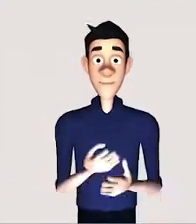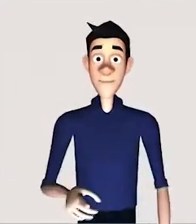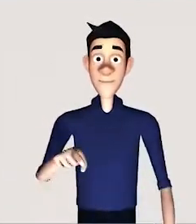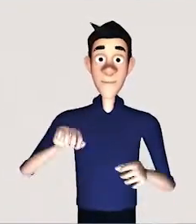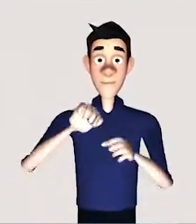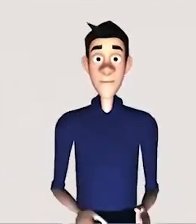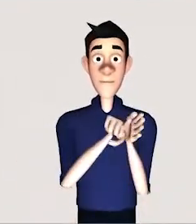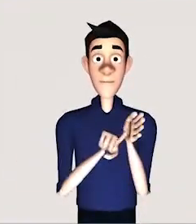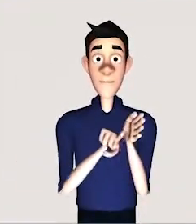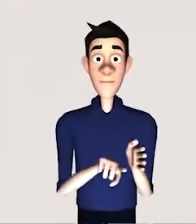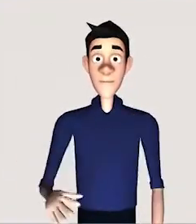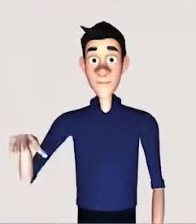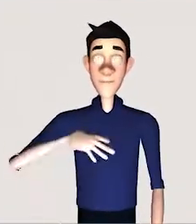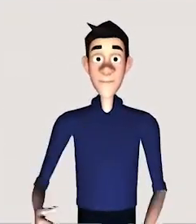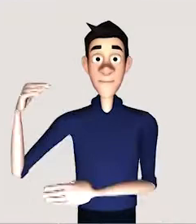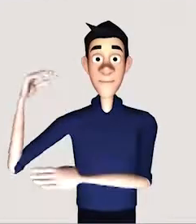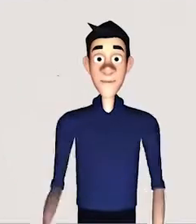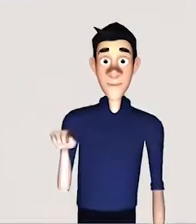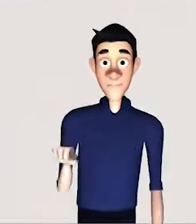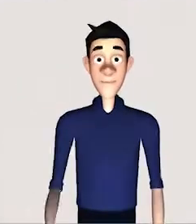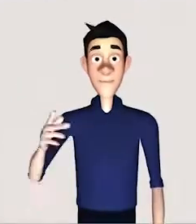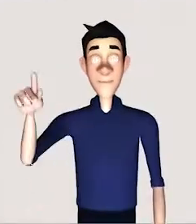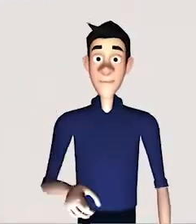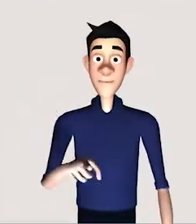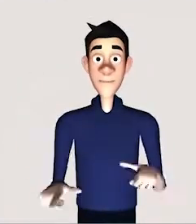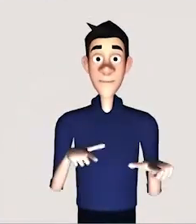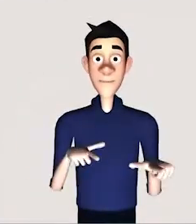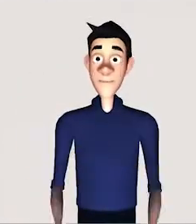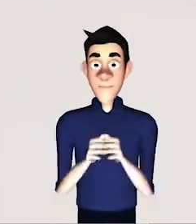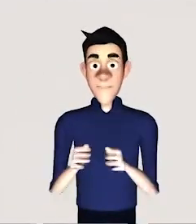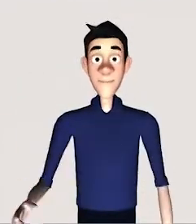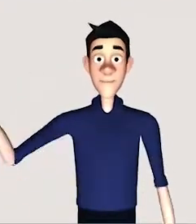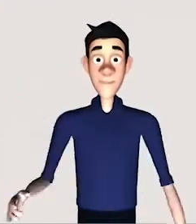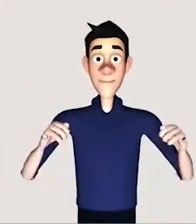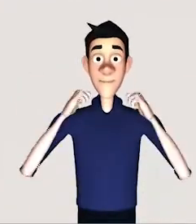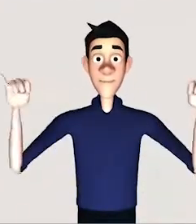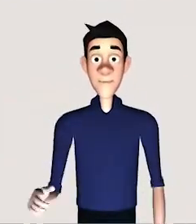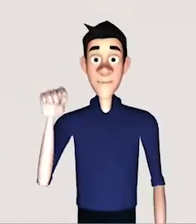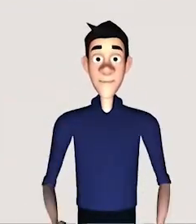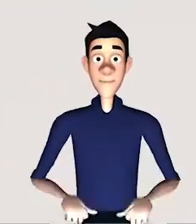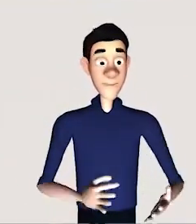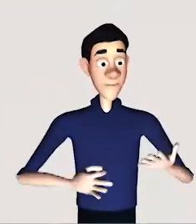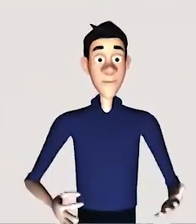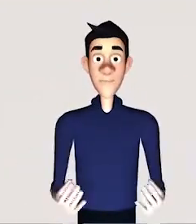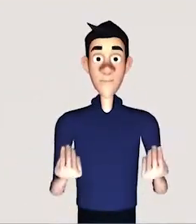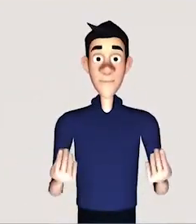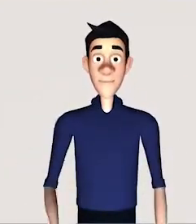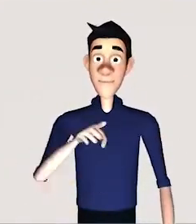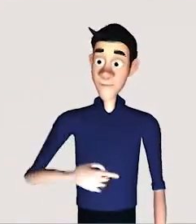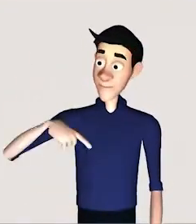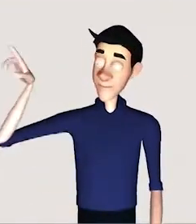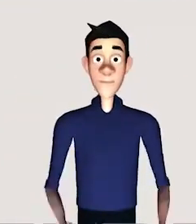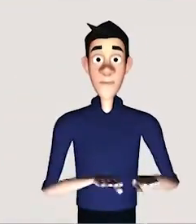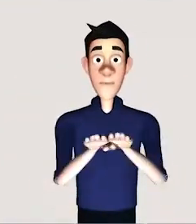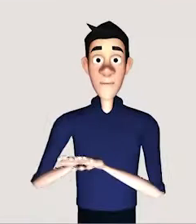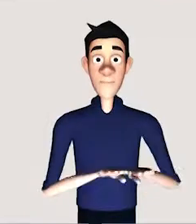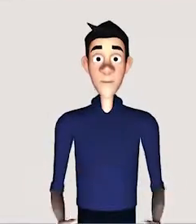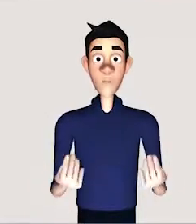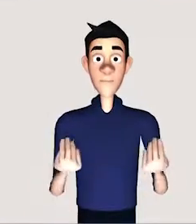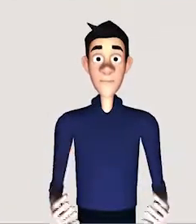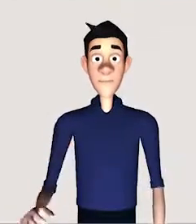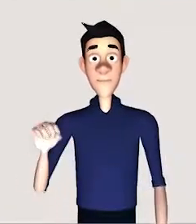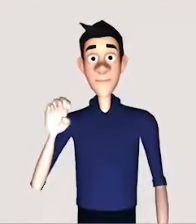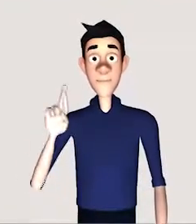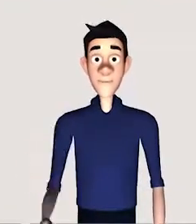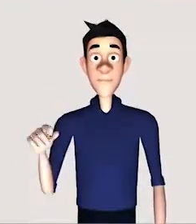outro? Então, isso acaba dificultando a interpretação e a análise desses dados. Então, tentem pensar em cada uma